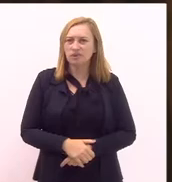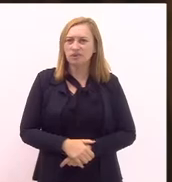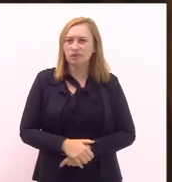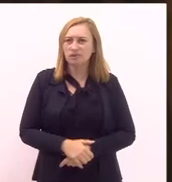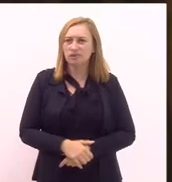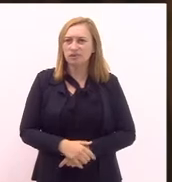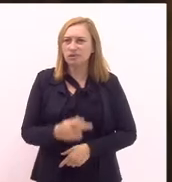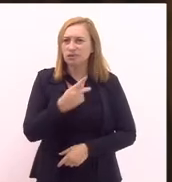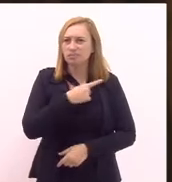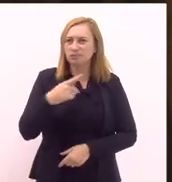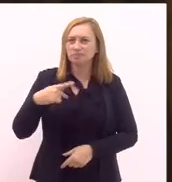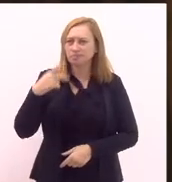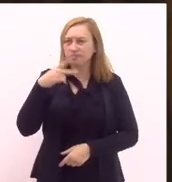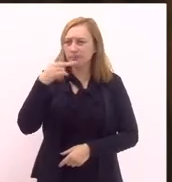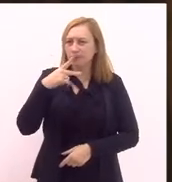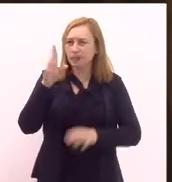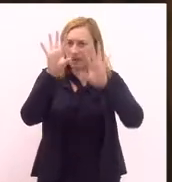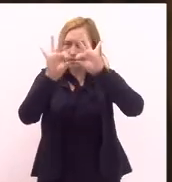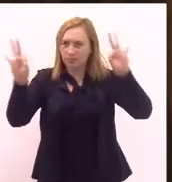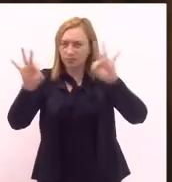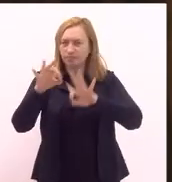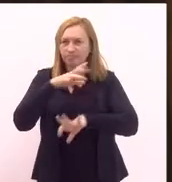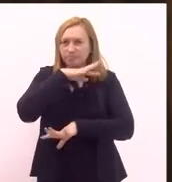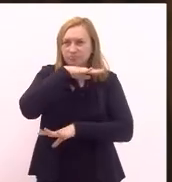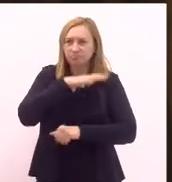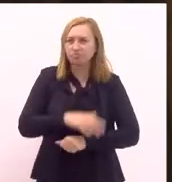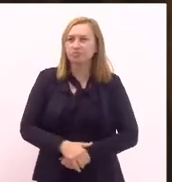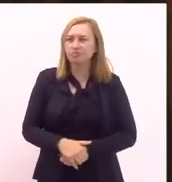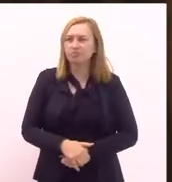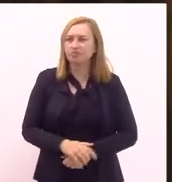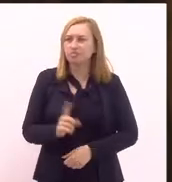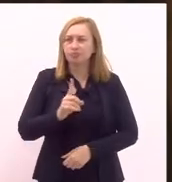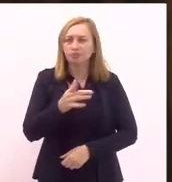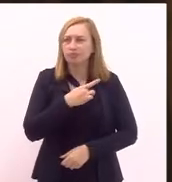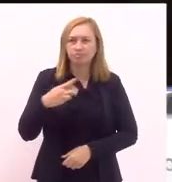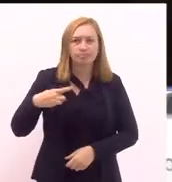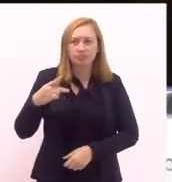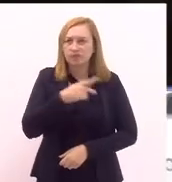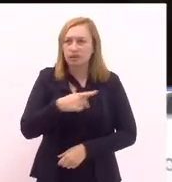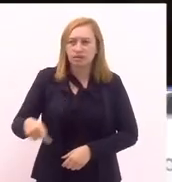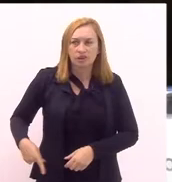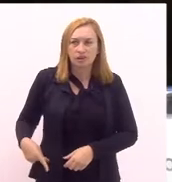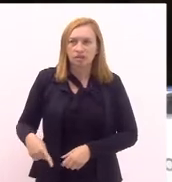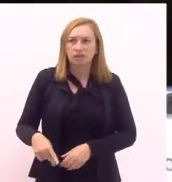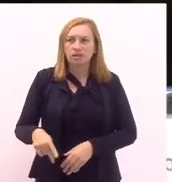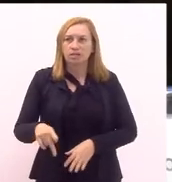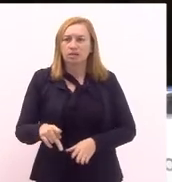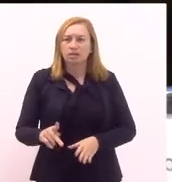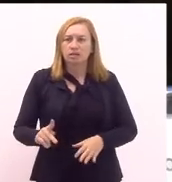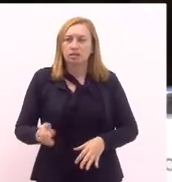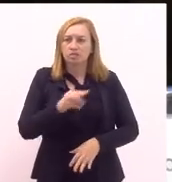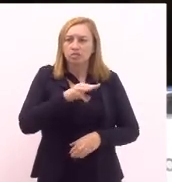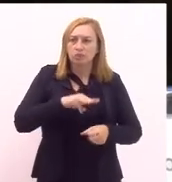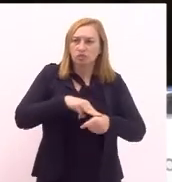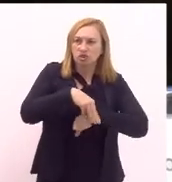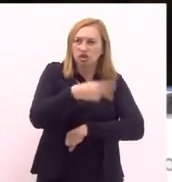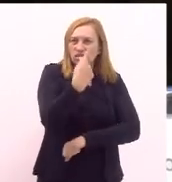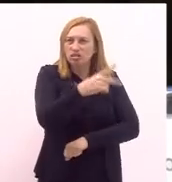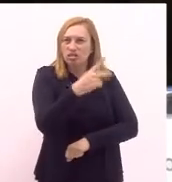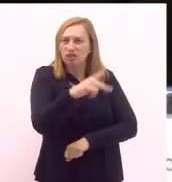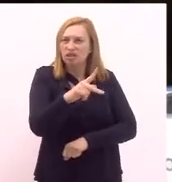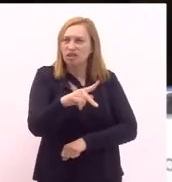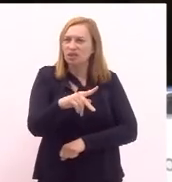o pastor que falou essa frase terrível e ele não é o pastor presidente do ministério dele o pastor presidente de uma igreja evangélica